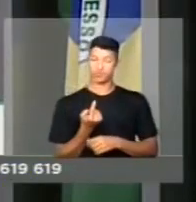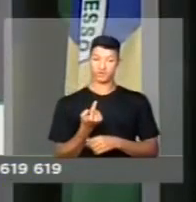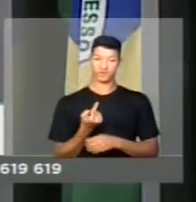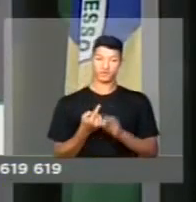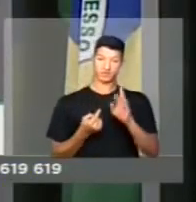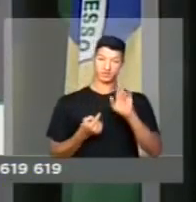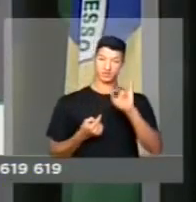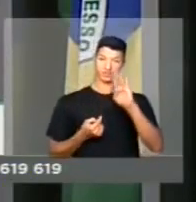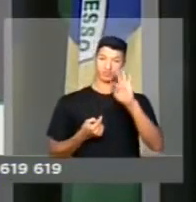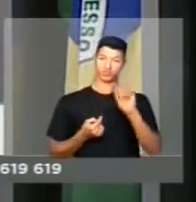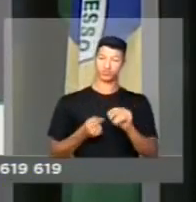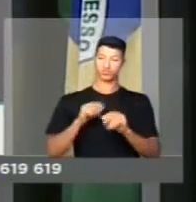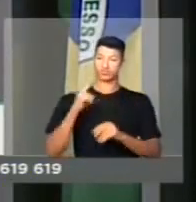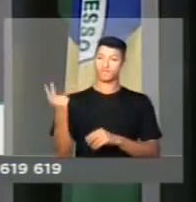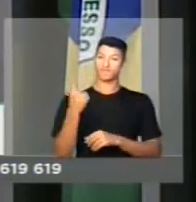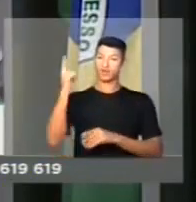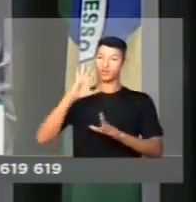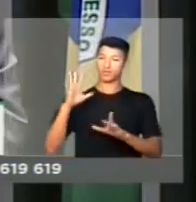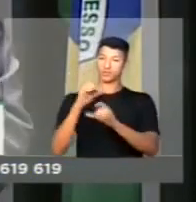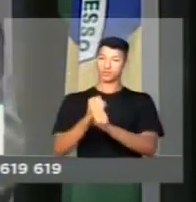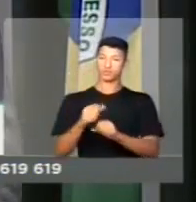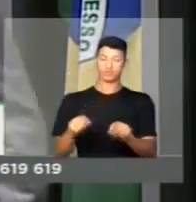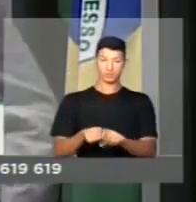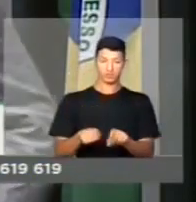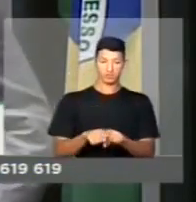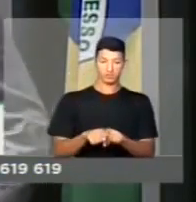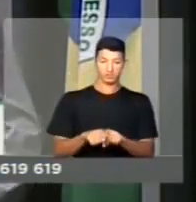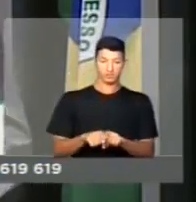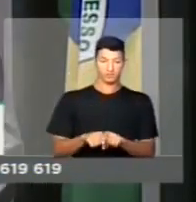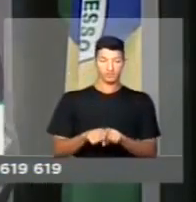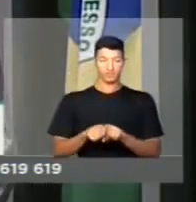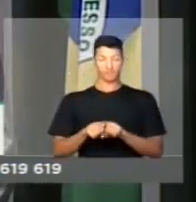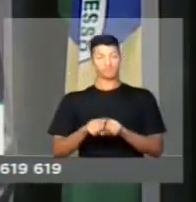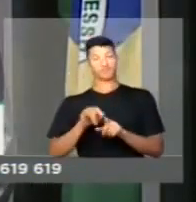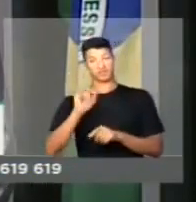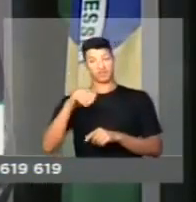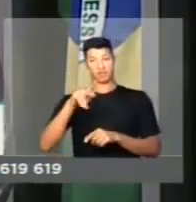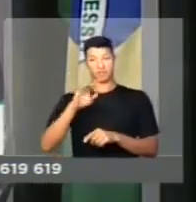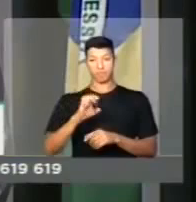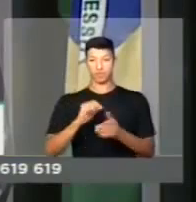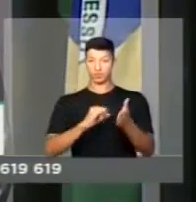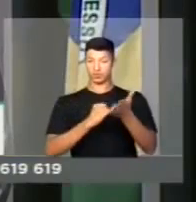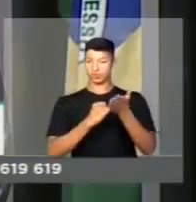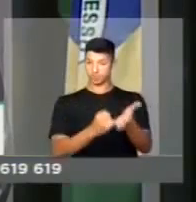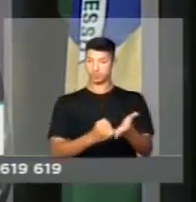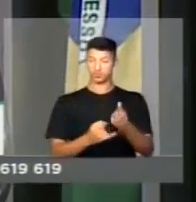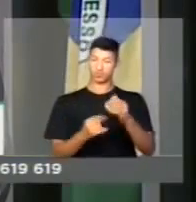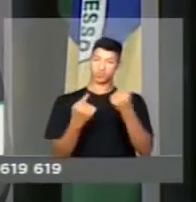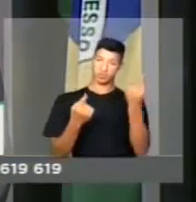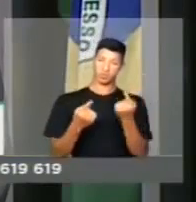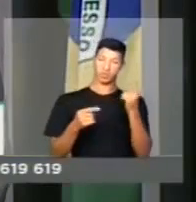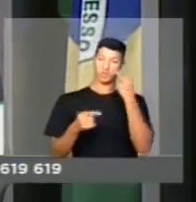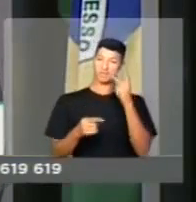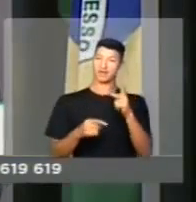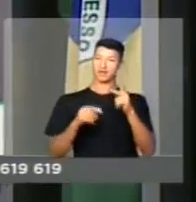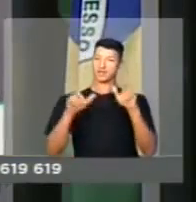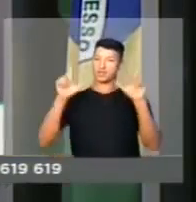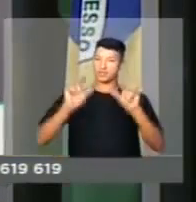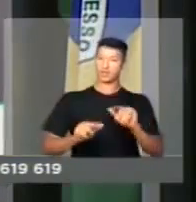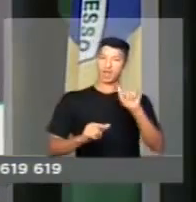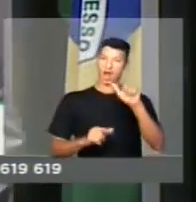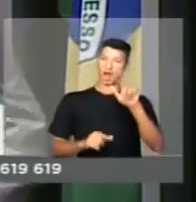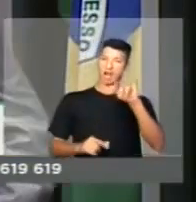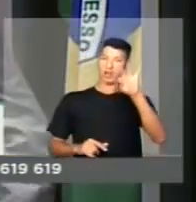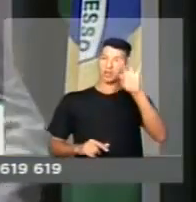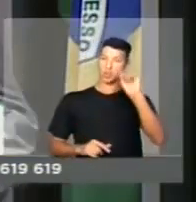um tributo de valor agregado e um imposto seletivo monofásico para diminuir a alíquota